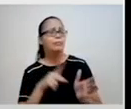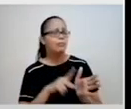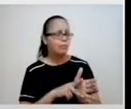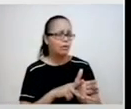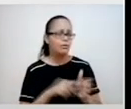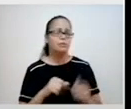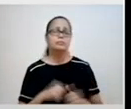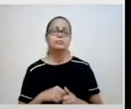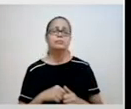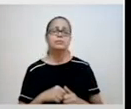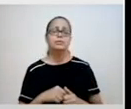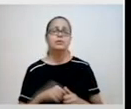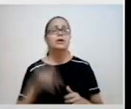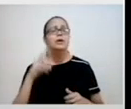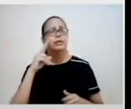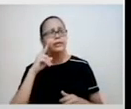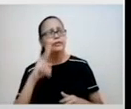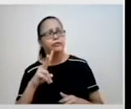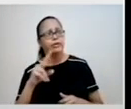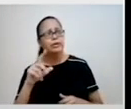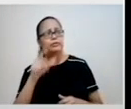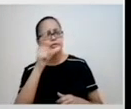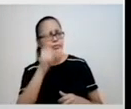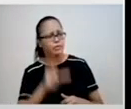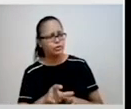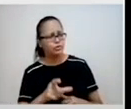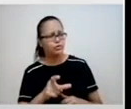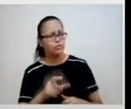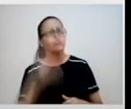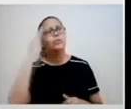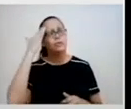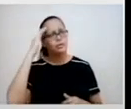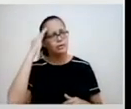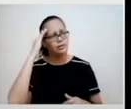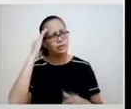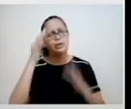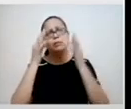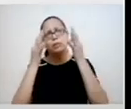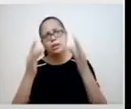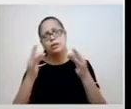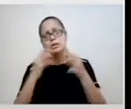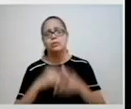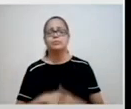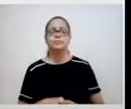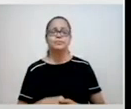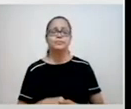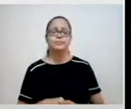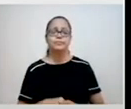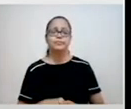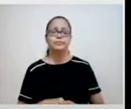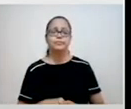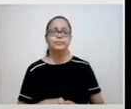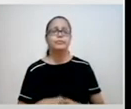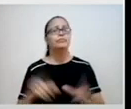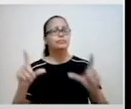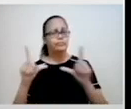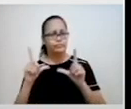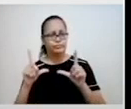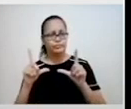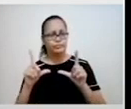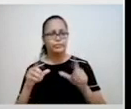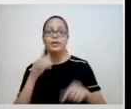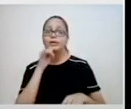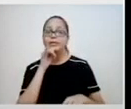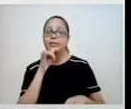né? Então, você está vendo se o outro está entendendo, se o outro está te ouvindo, se está prestando atenção. Bom, os marcadores conversacionais, aí eu tenho, e